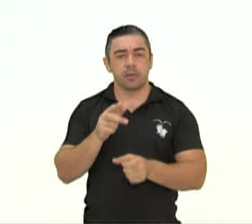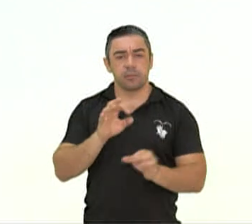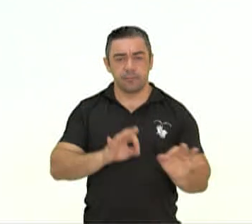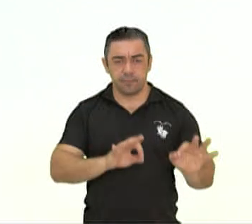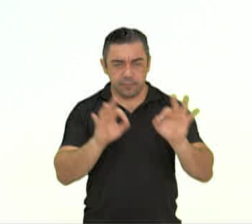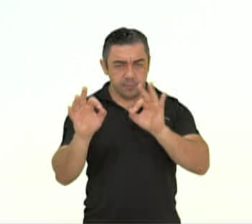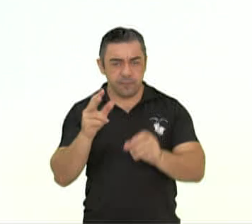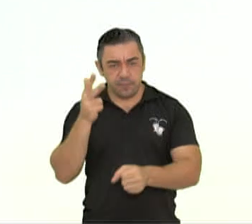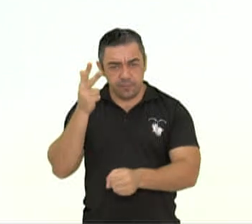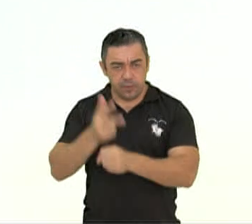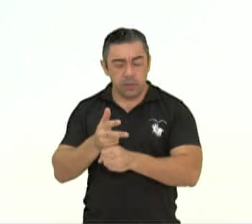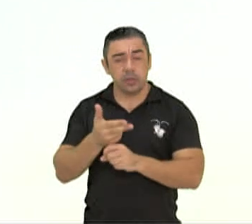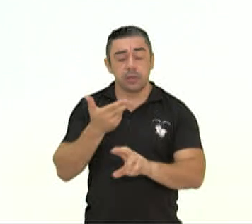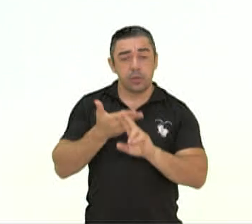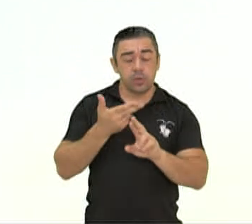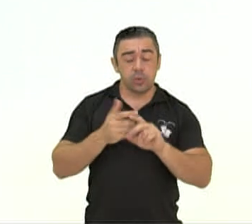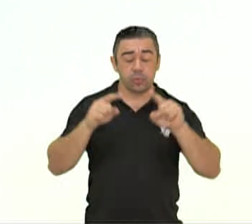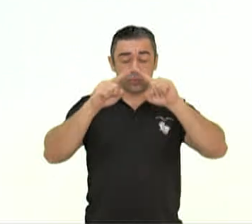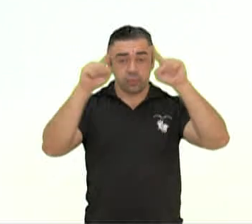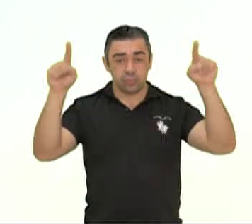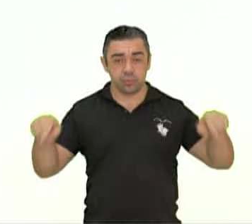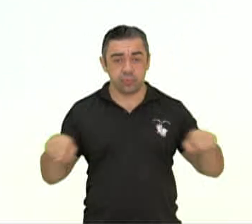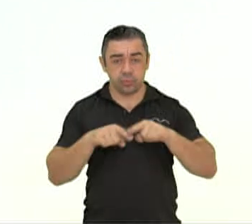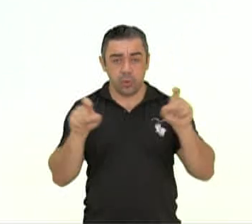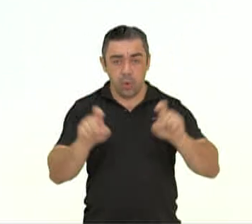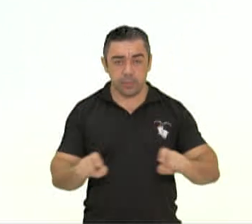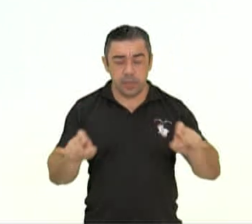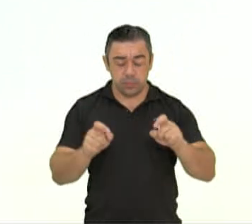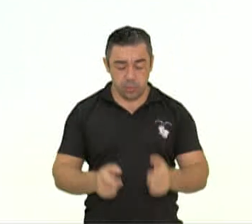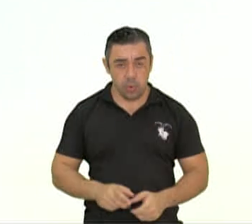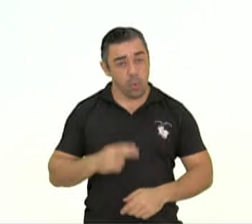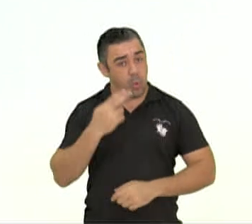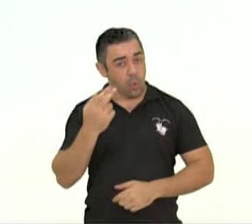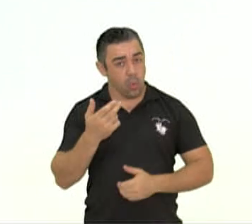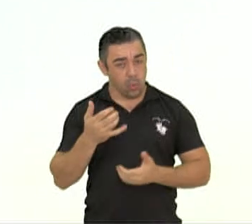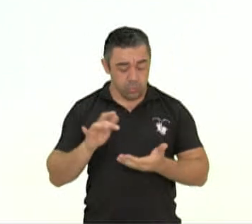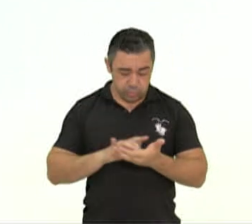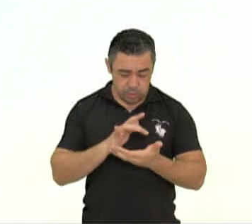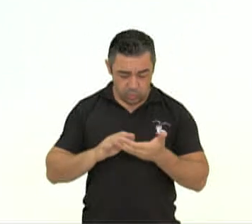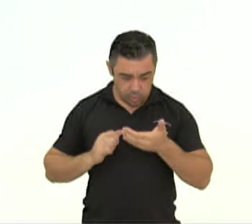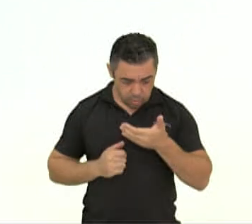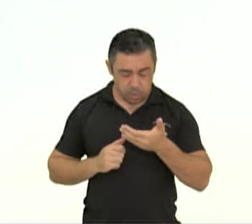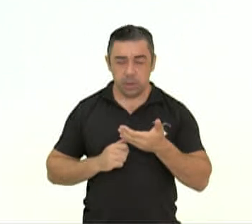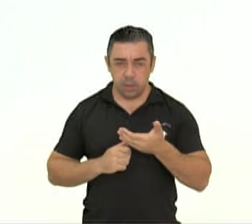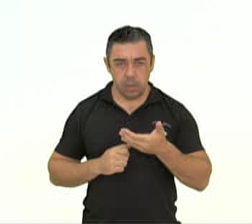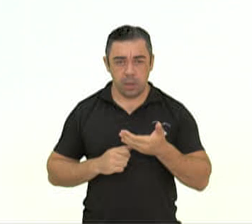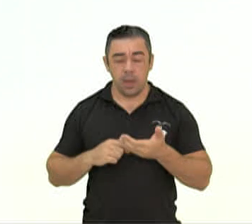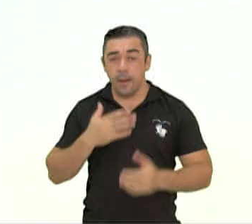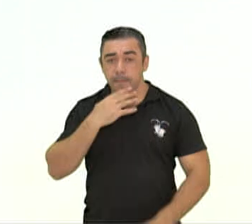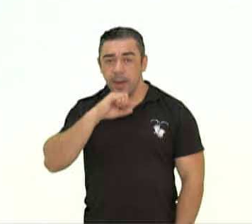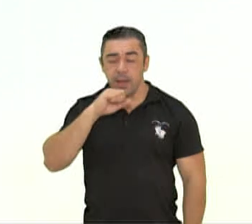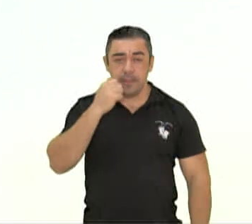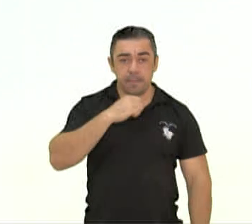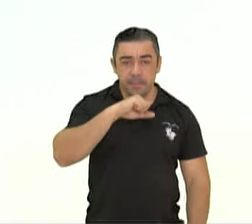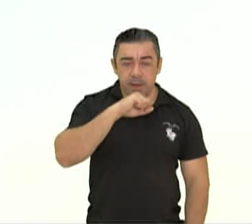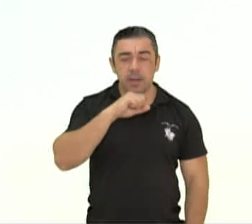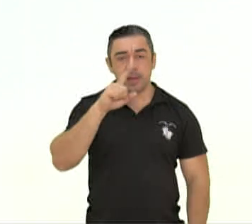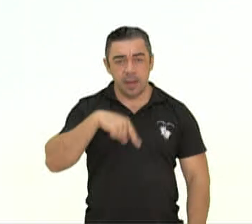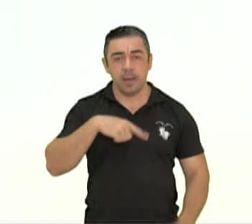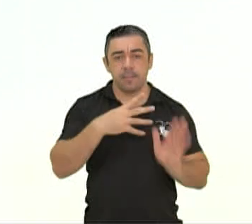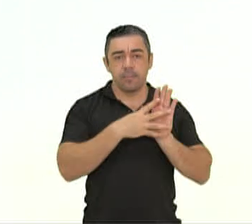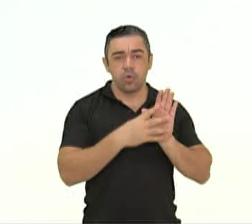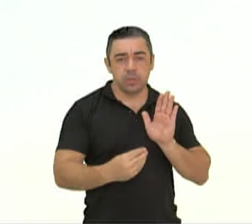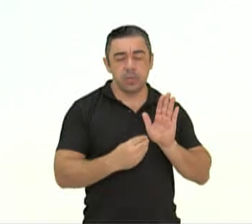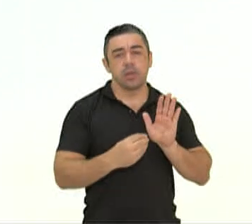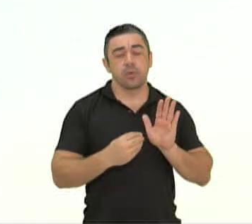de computadores ou celulares. Os pais são modelos para os filhos e as rotinas da família